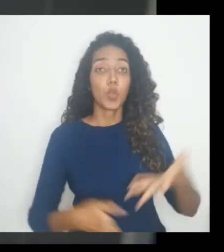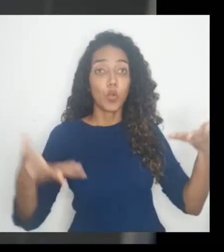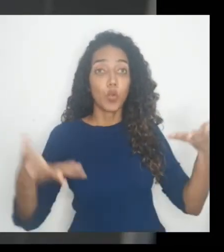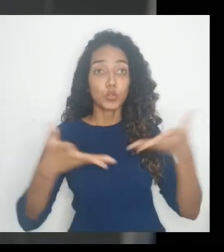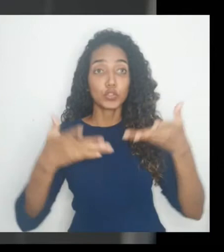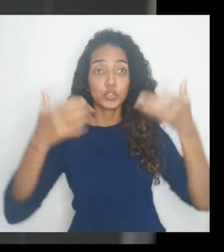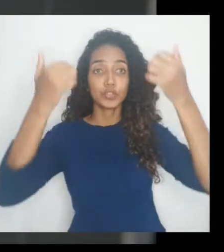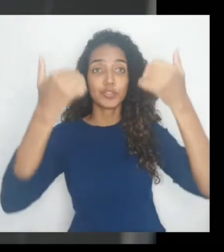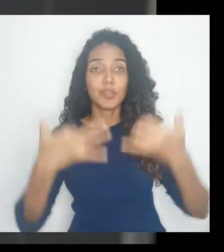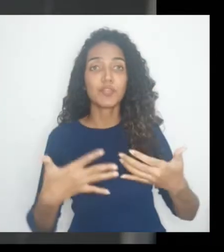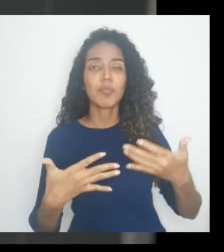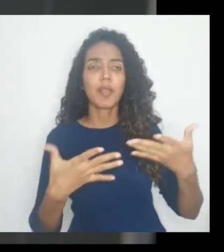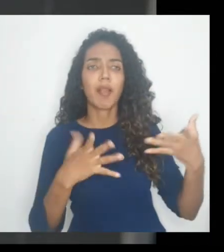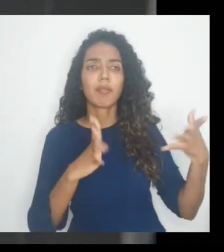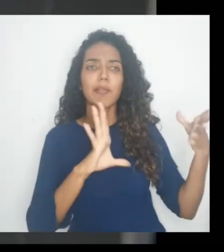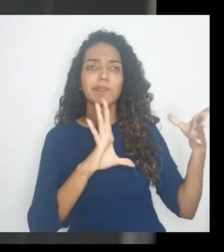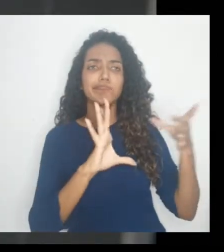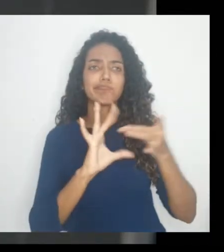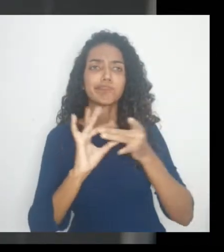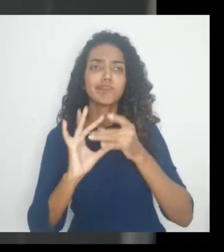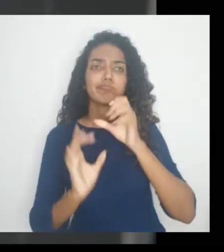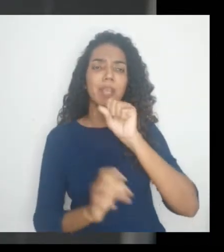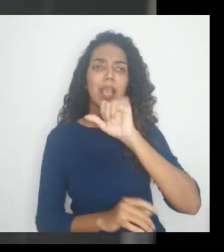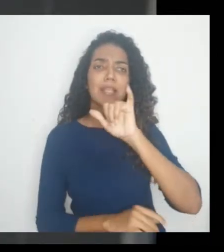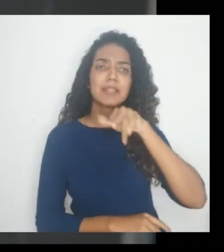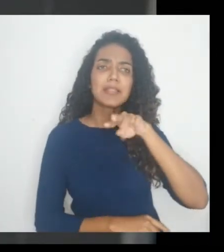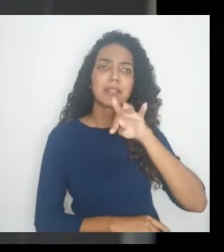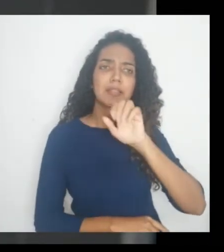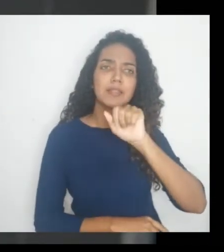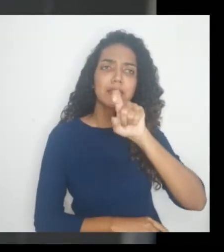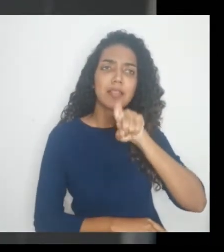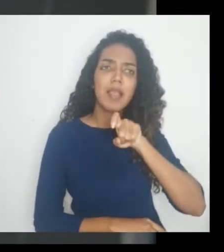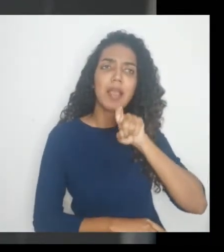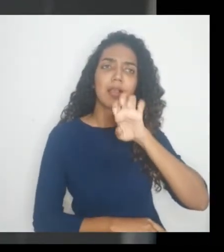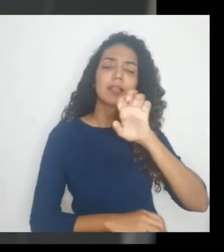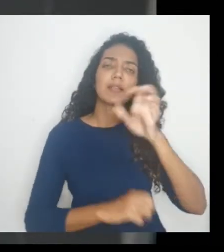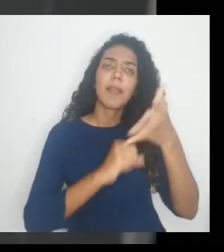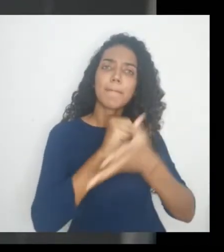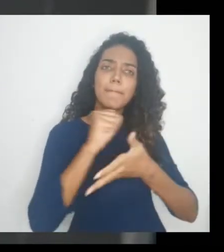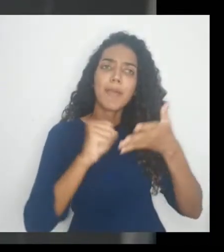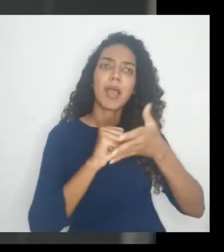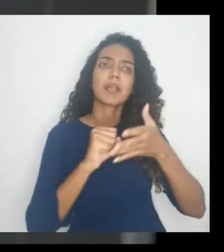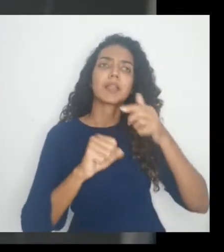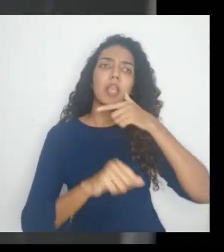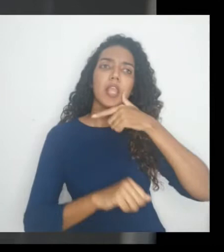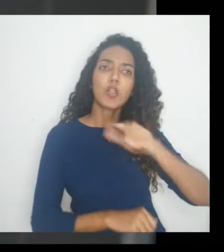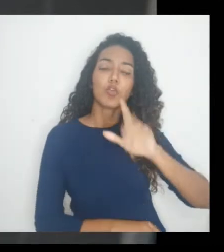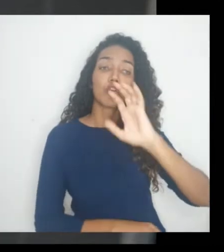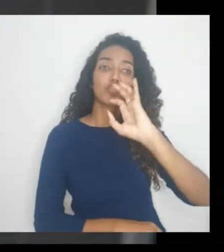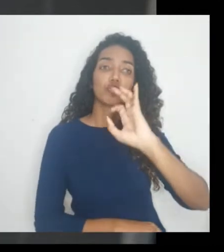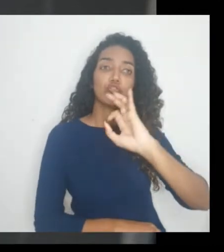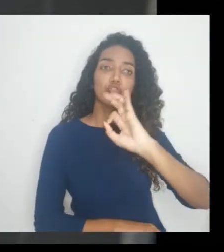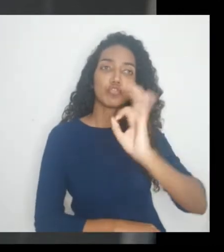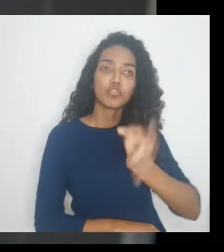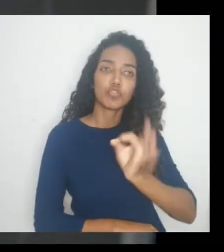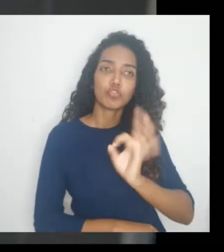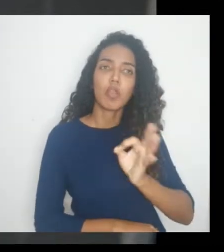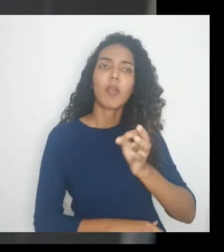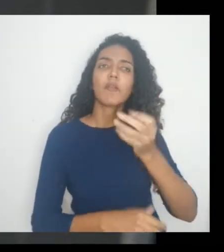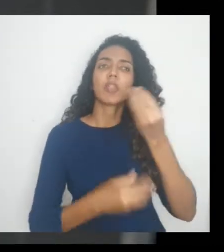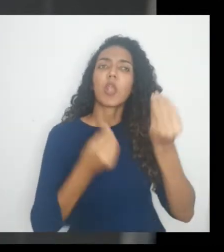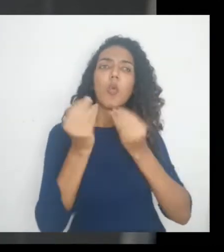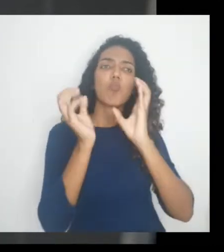a sintaxe básica de classes em Java. E aí sim a gente começa a ver código em si, como esse código funciona, como a gente deve escrever esse